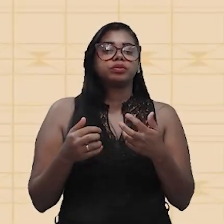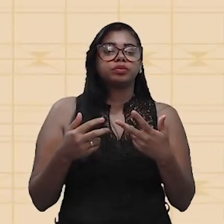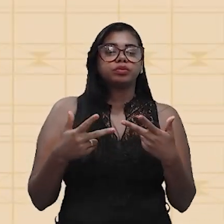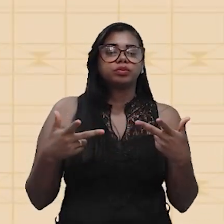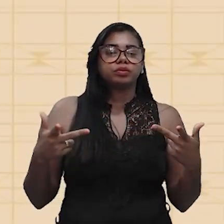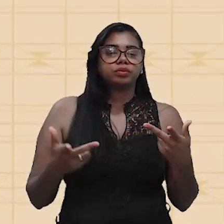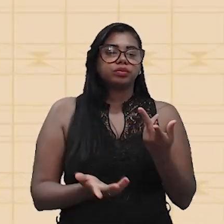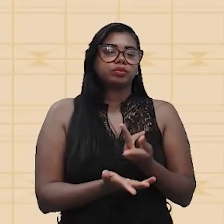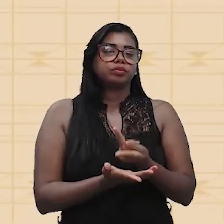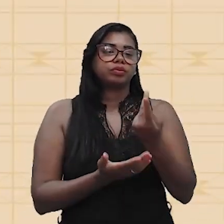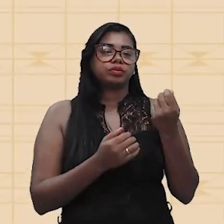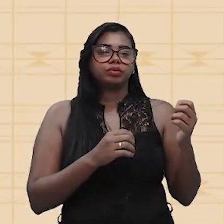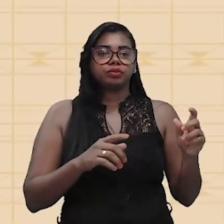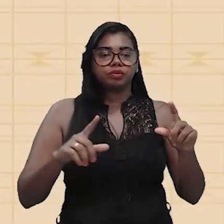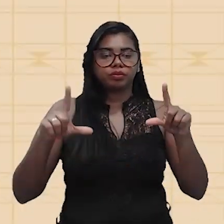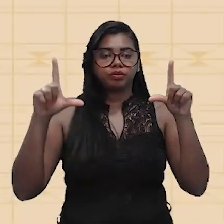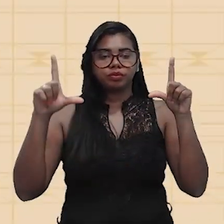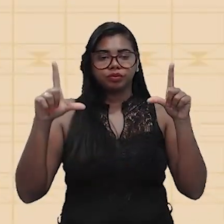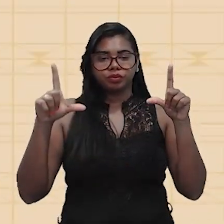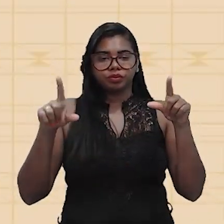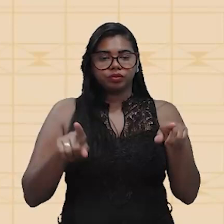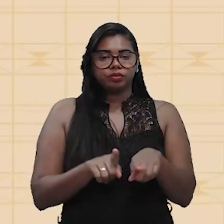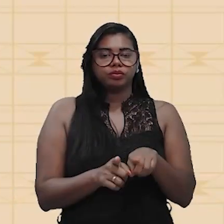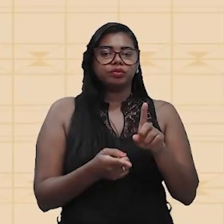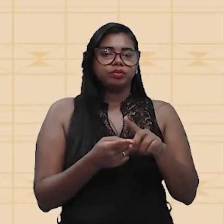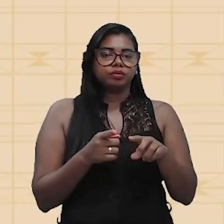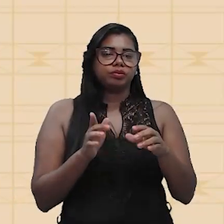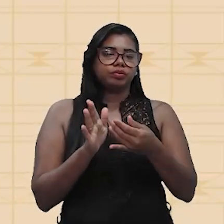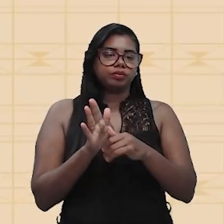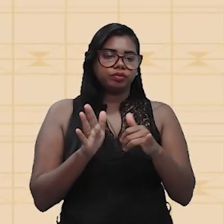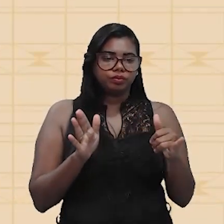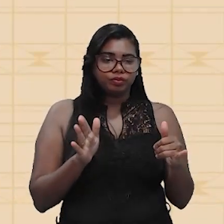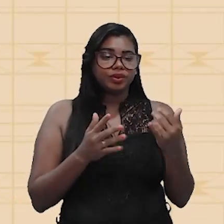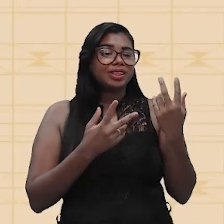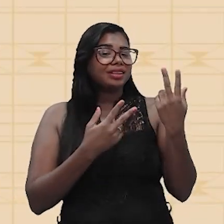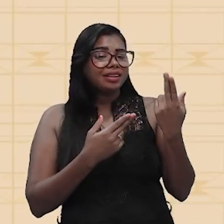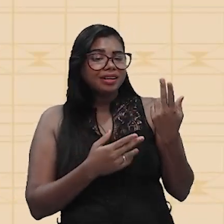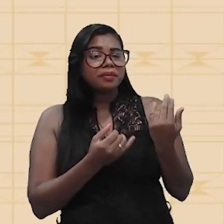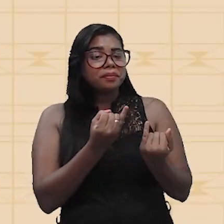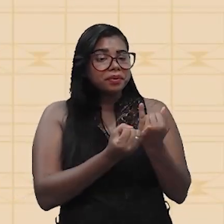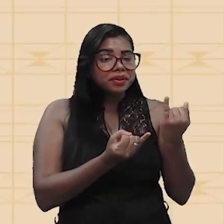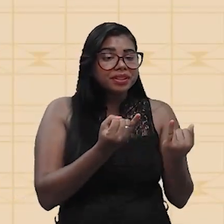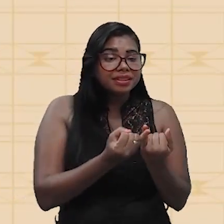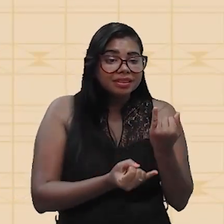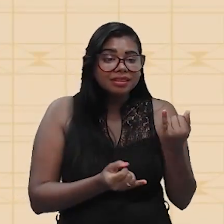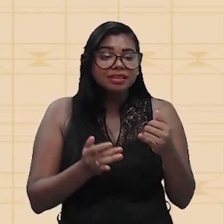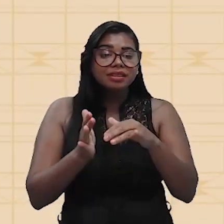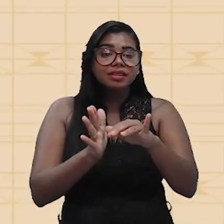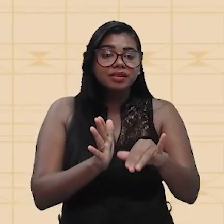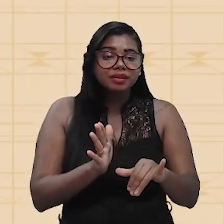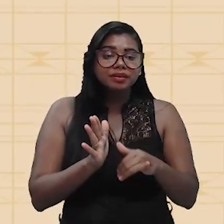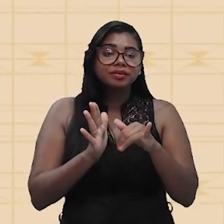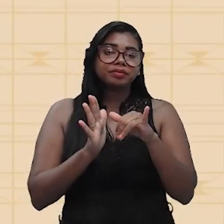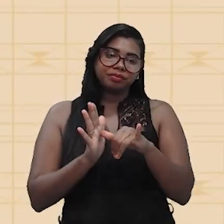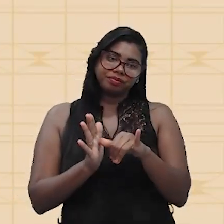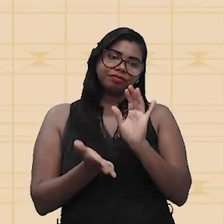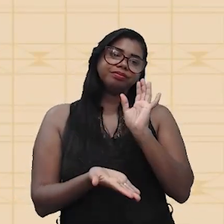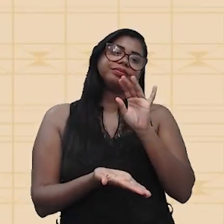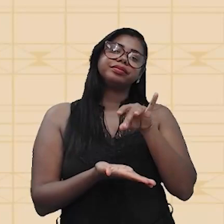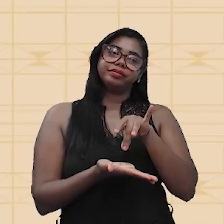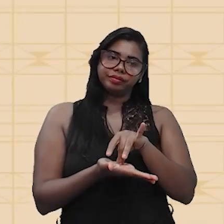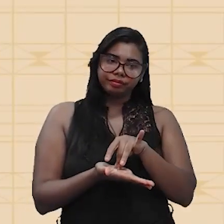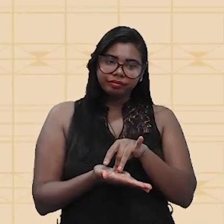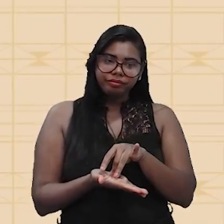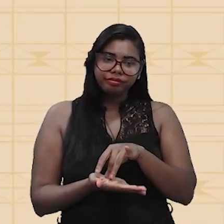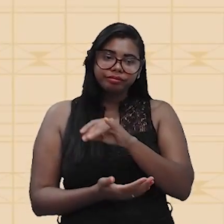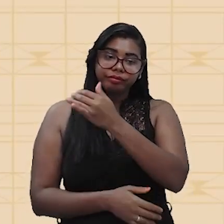imagem do receptor é idêntica à do gerador. E o que é que vai ser alterado? É o sentido da corrente elétrica.